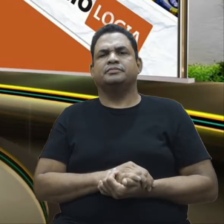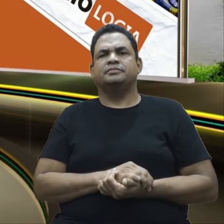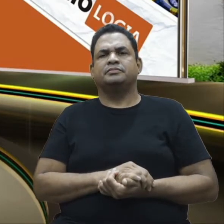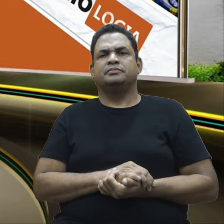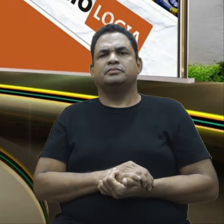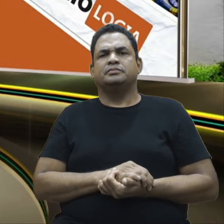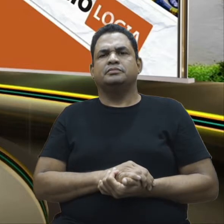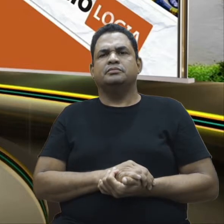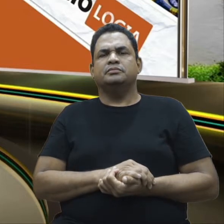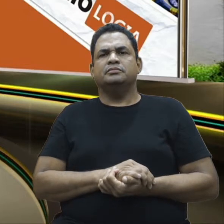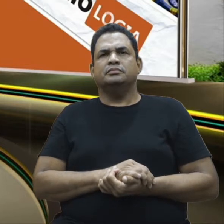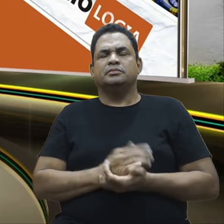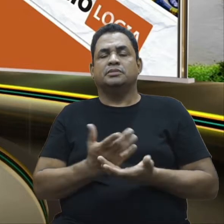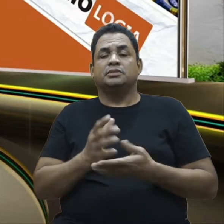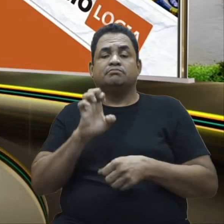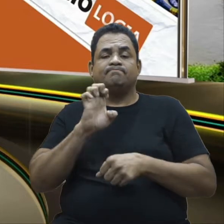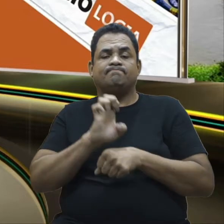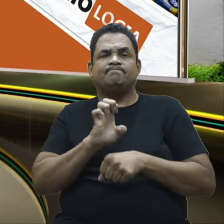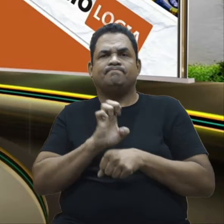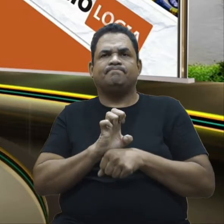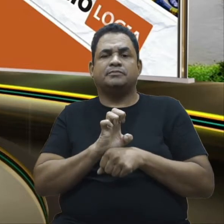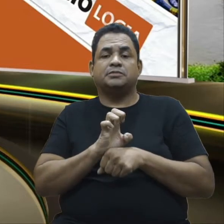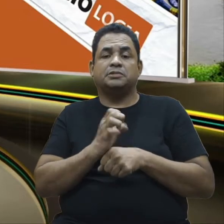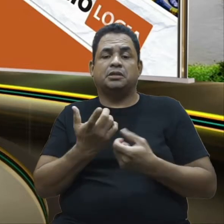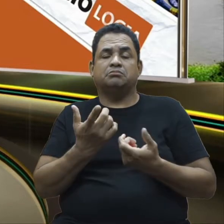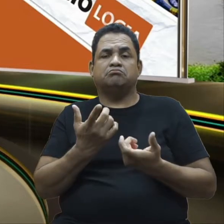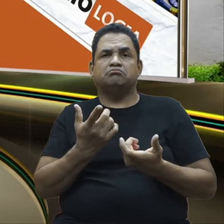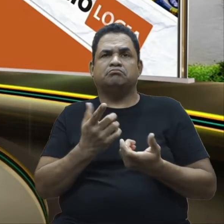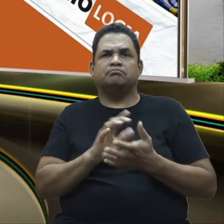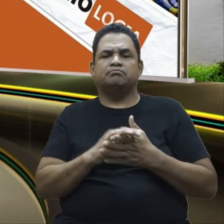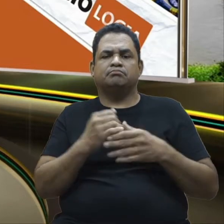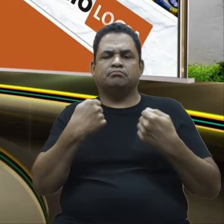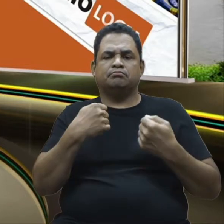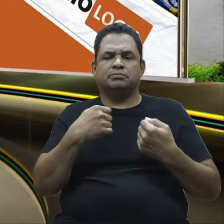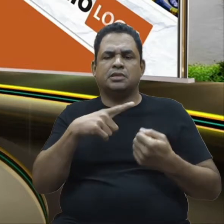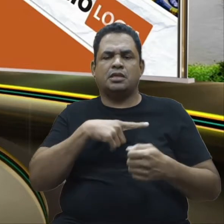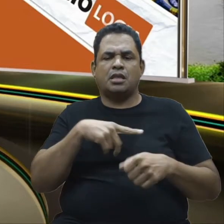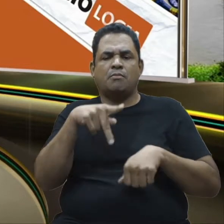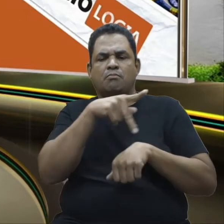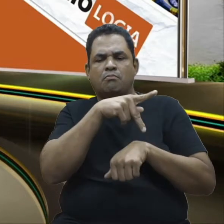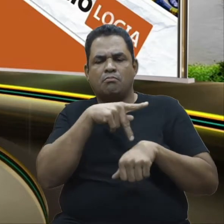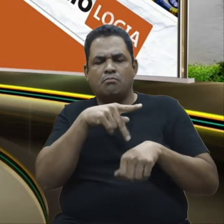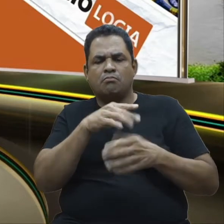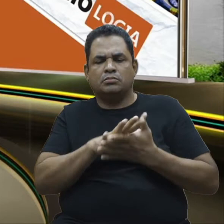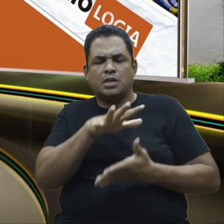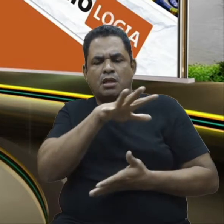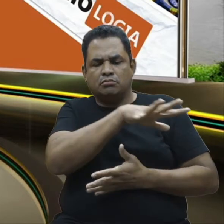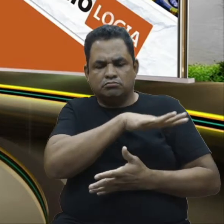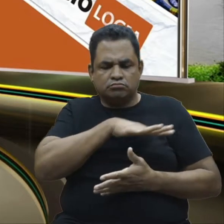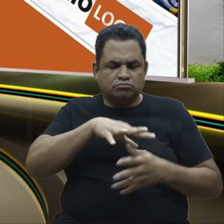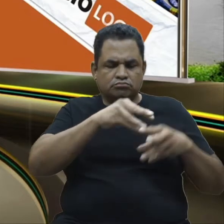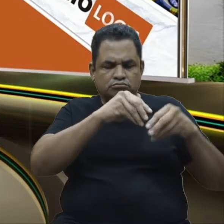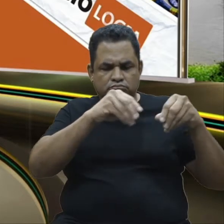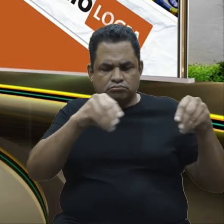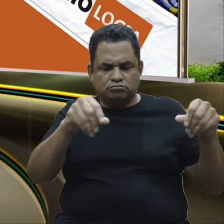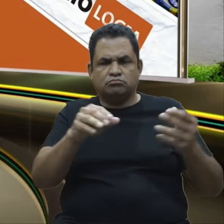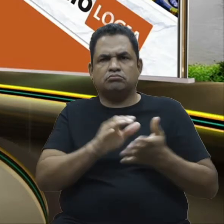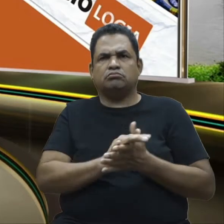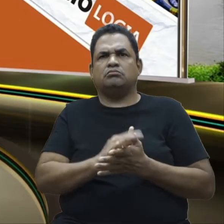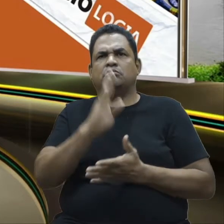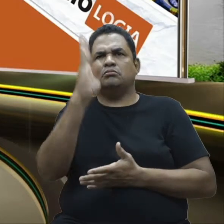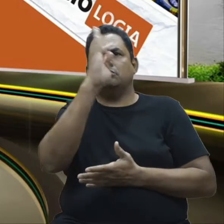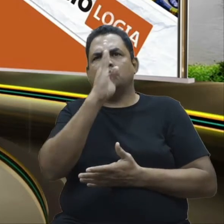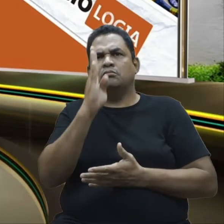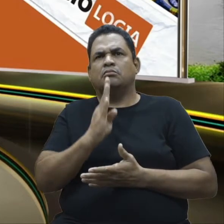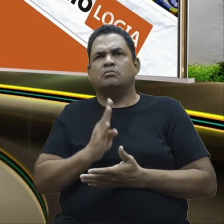isso faz com que o Estado seja o Estado. Tem que ter uma nação, tem que ter um território. No caso do Brasil, é um